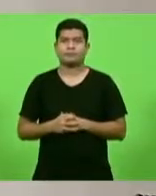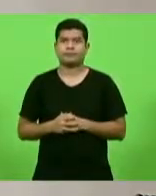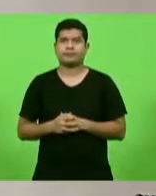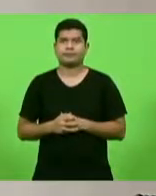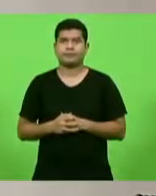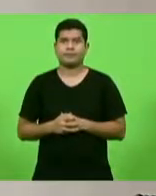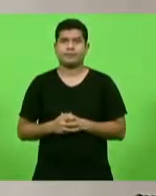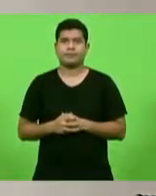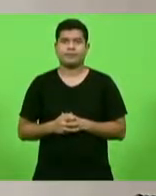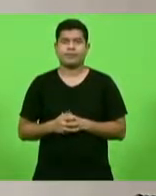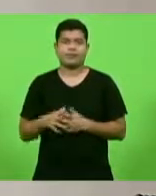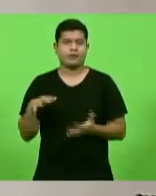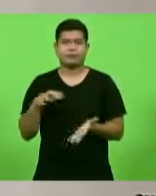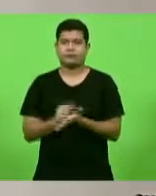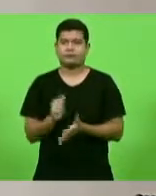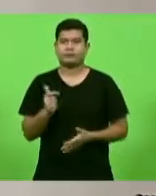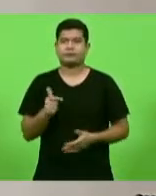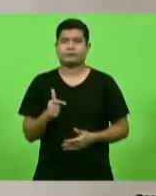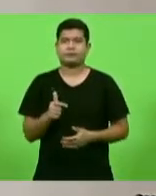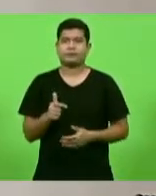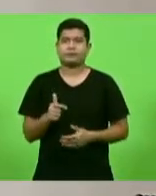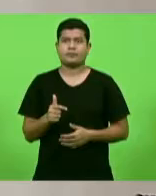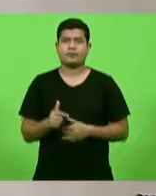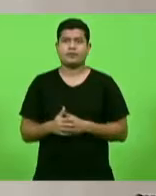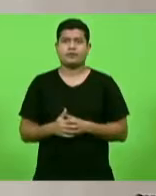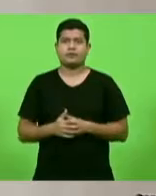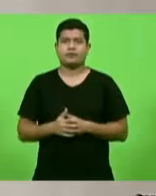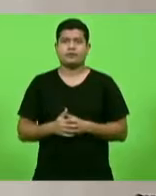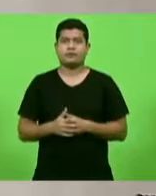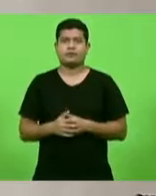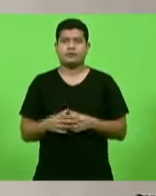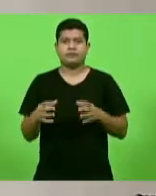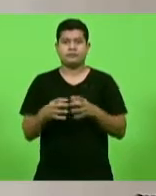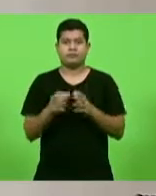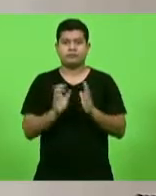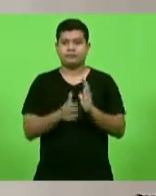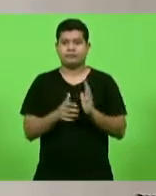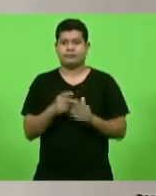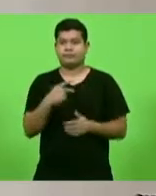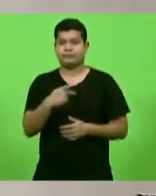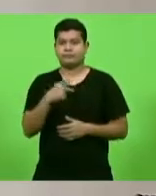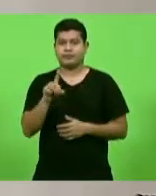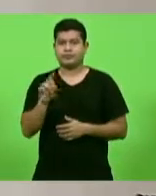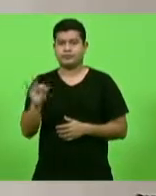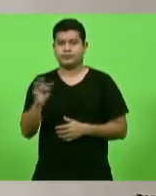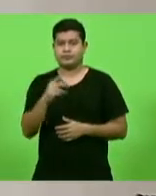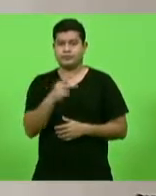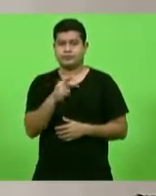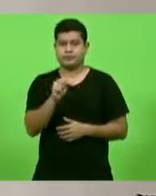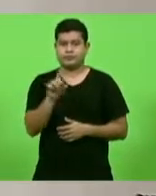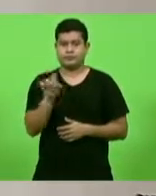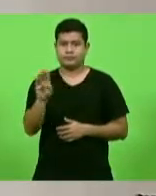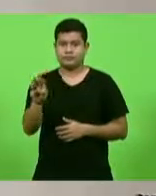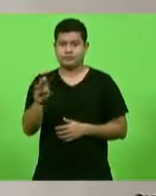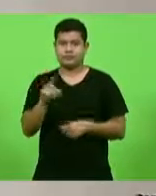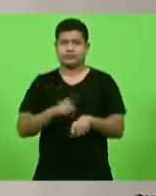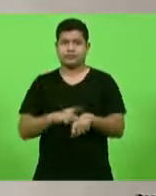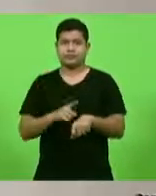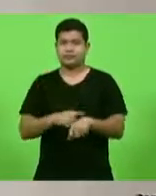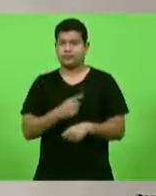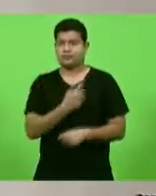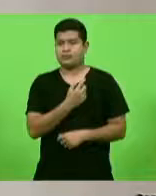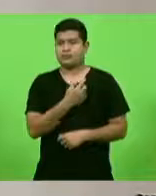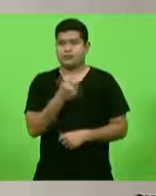Não havendo ninguém inscrito, bloco PDT, PSDB, republicanos, 7 minutos e 30